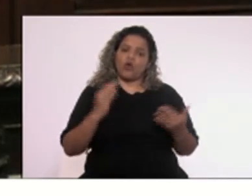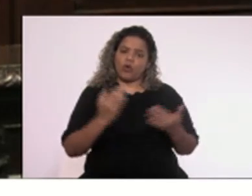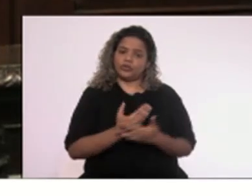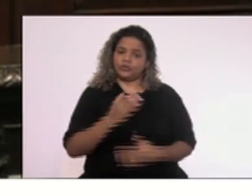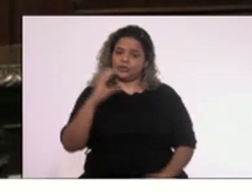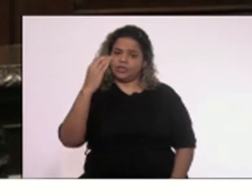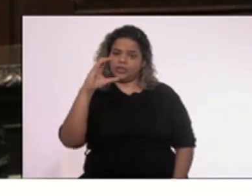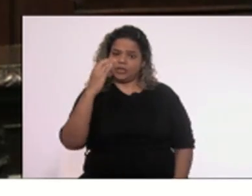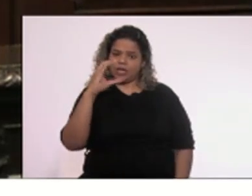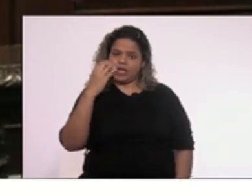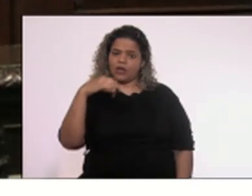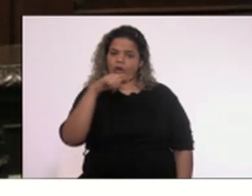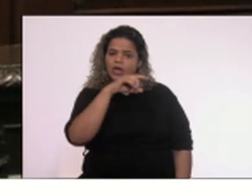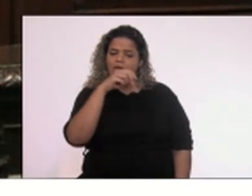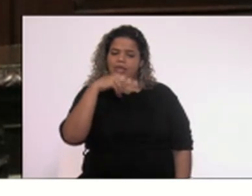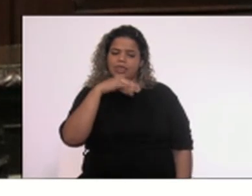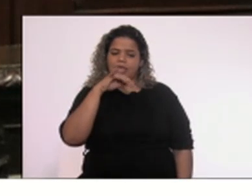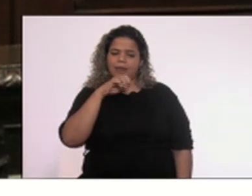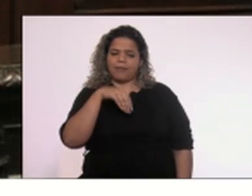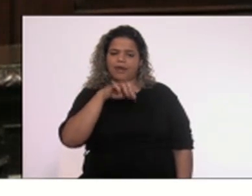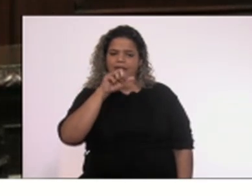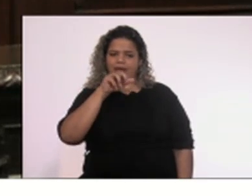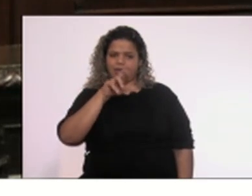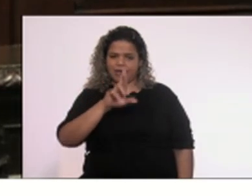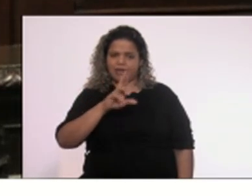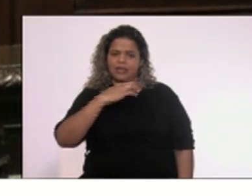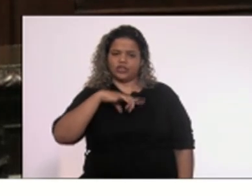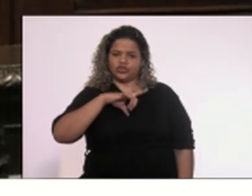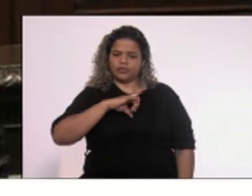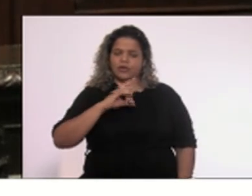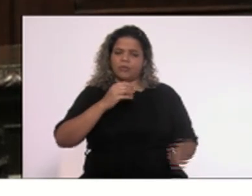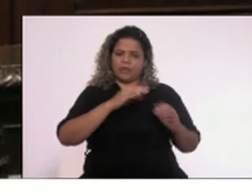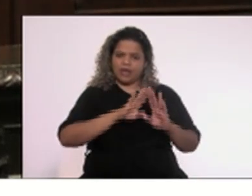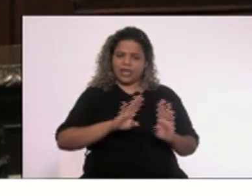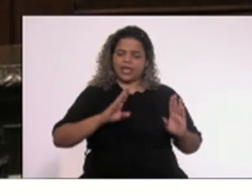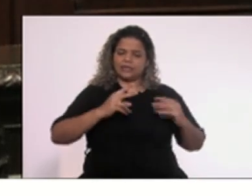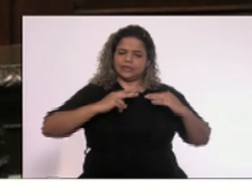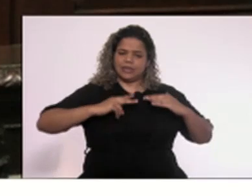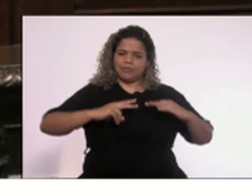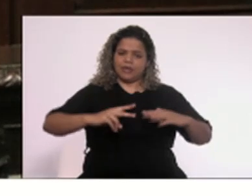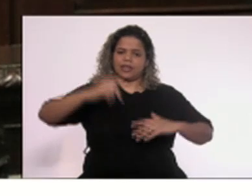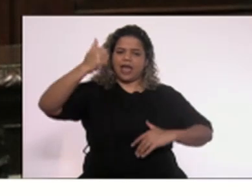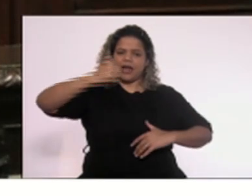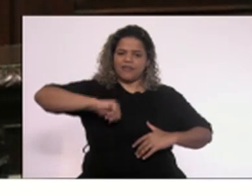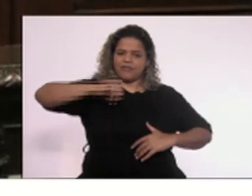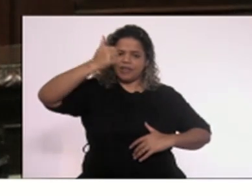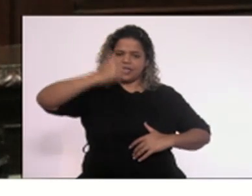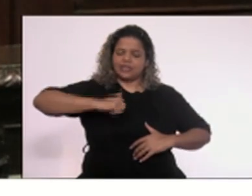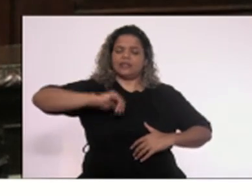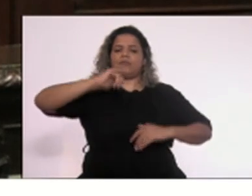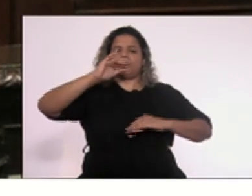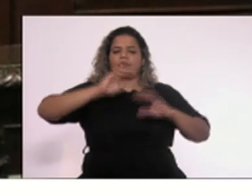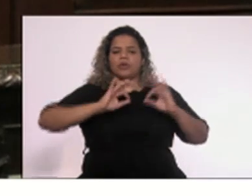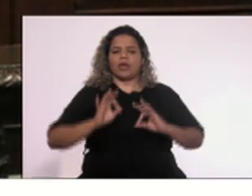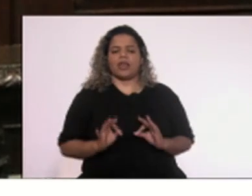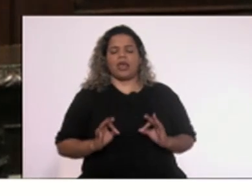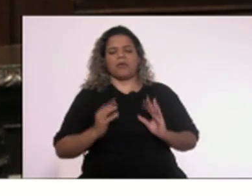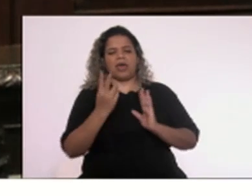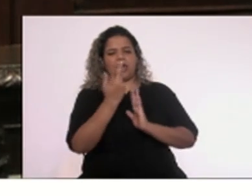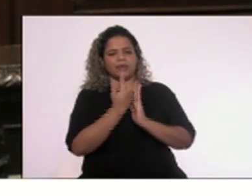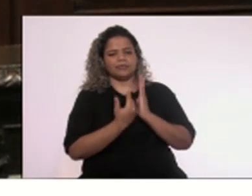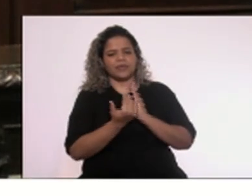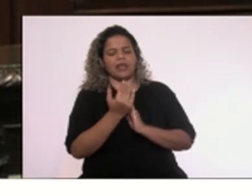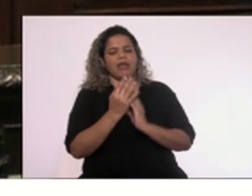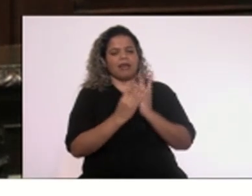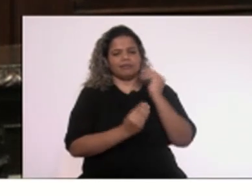Niterói, no Caminho Niemeyer, nós tivemos a abertura da semana de avaliação do programa de artesanato